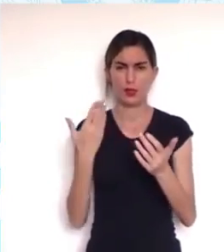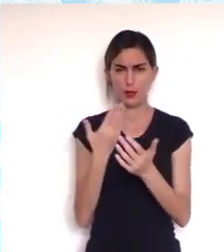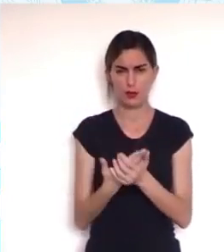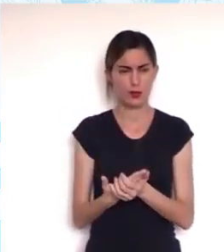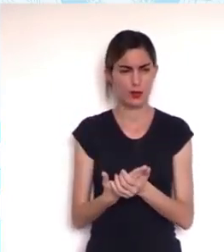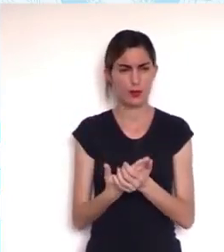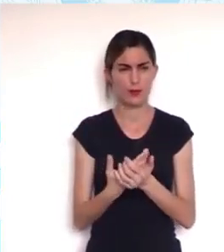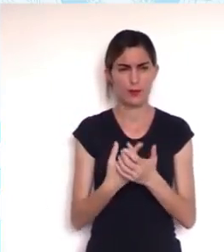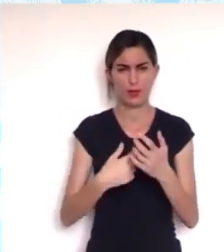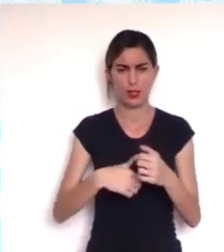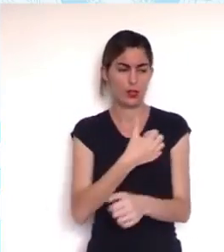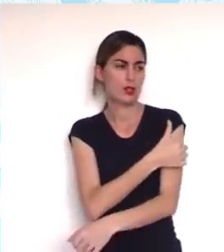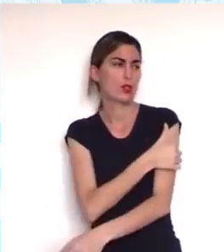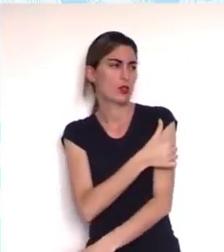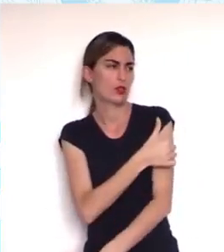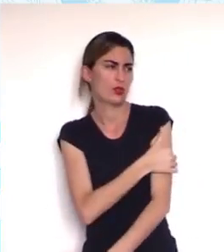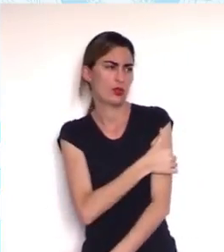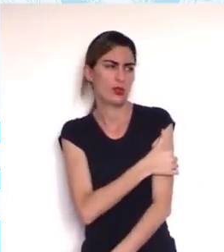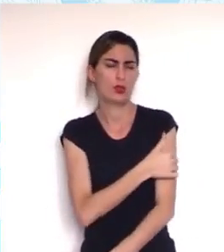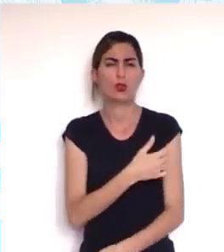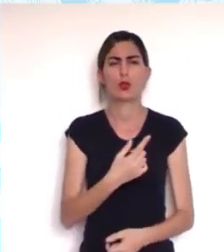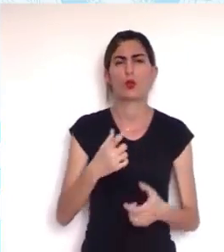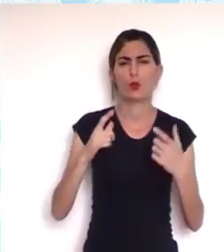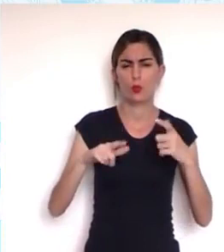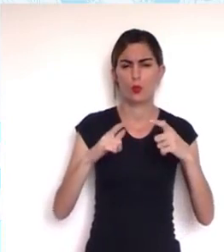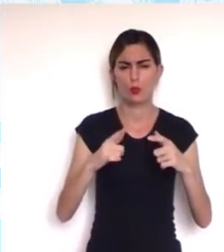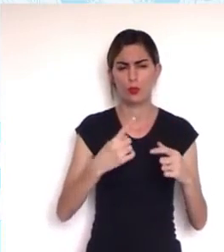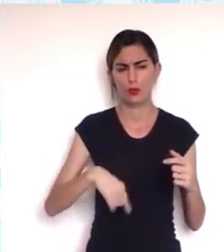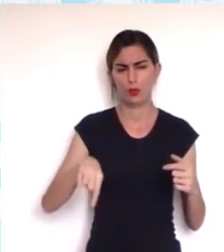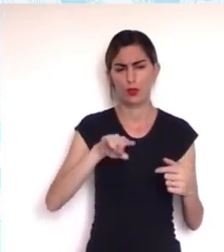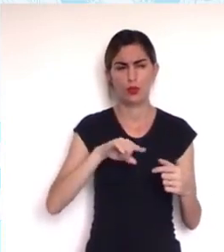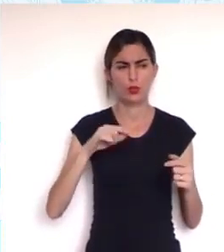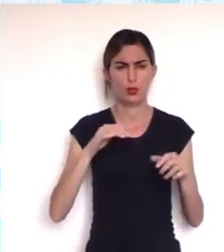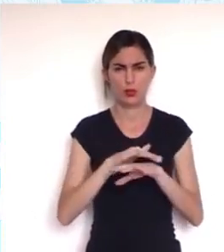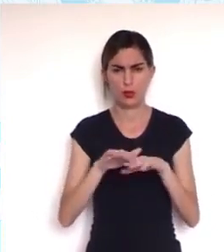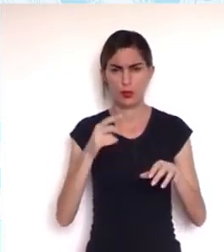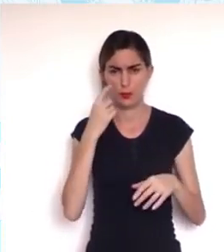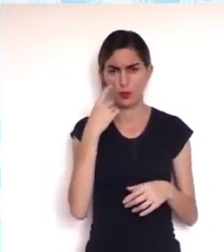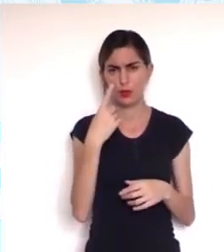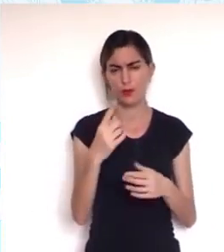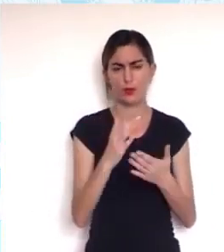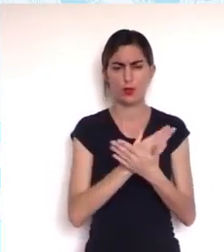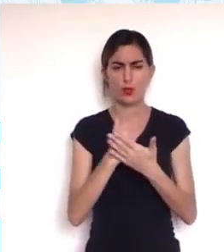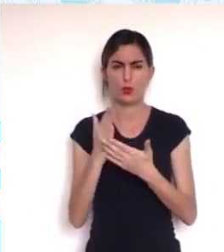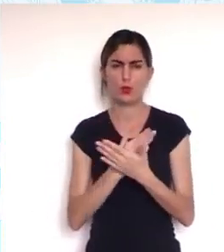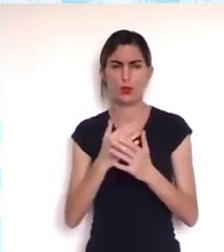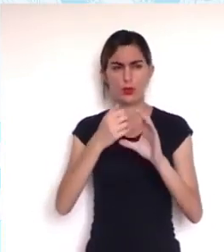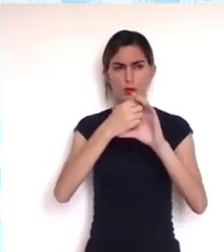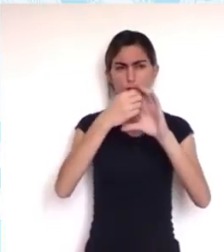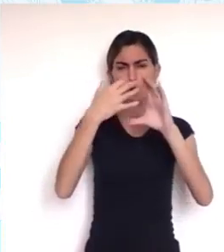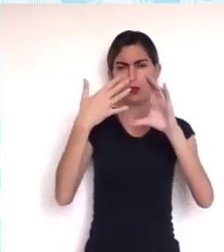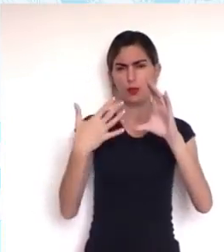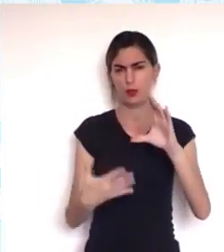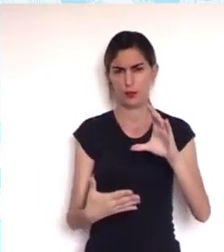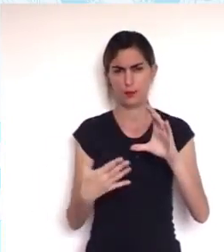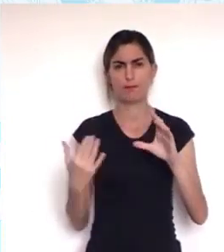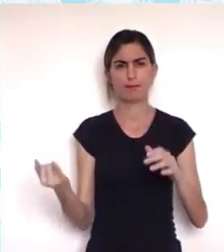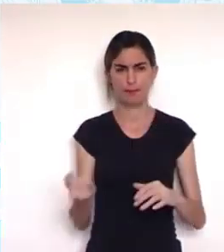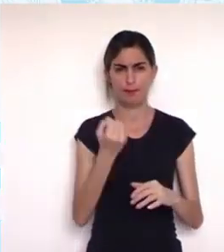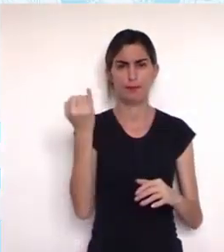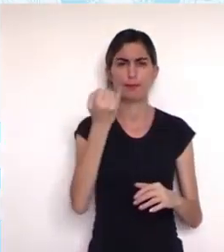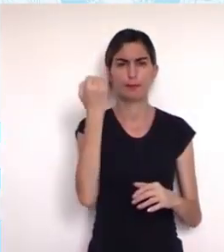aula do 6º ano, onde a gente acabou de ver algumas características que